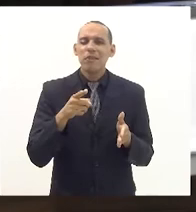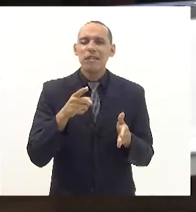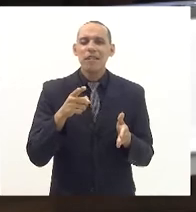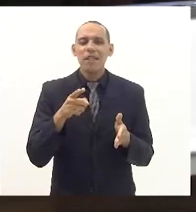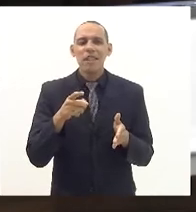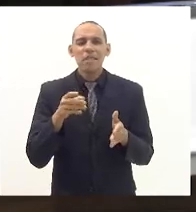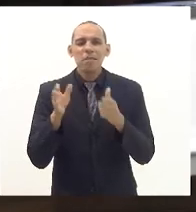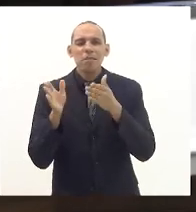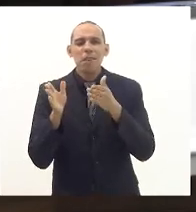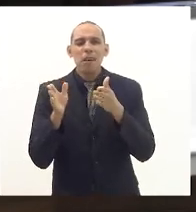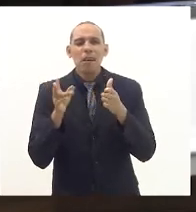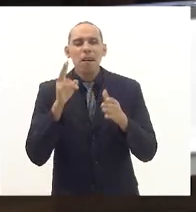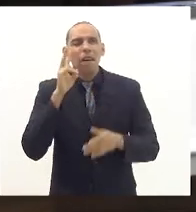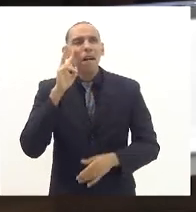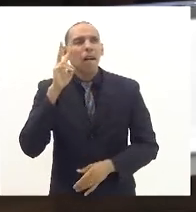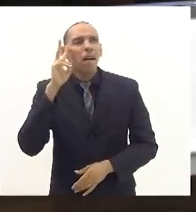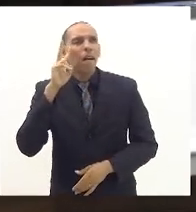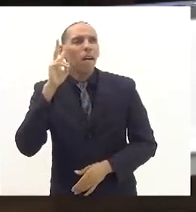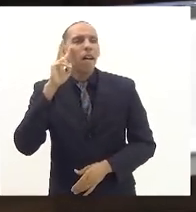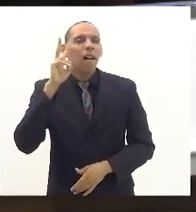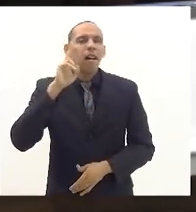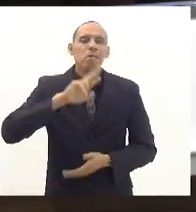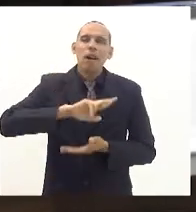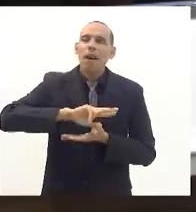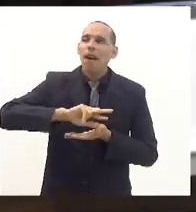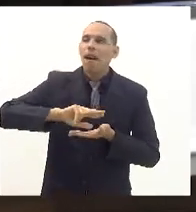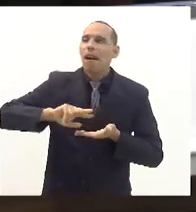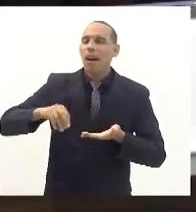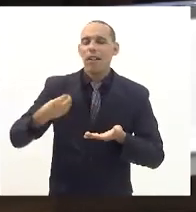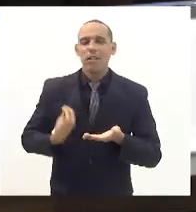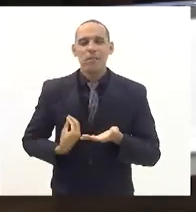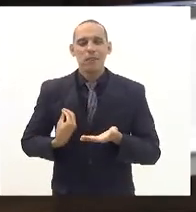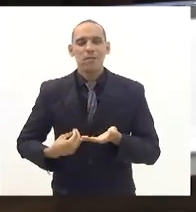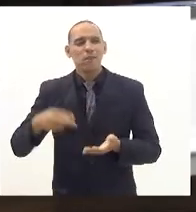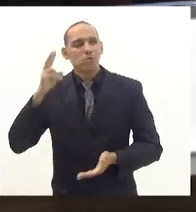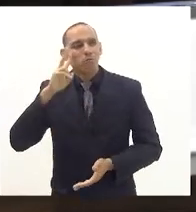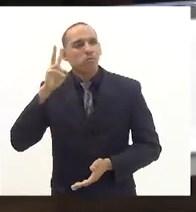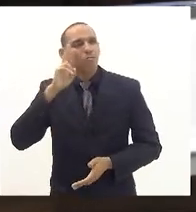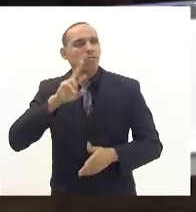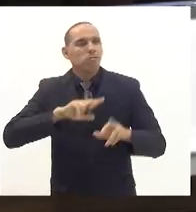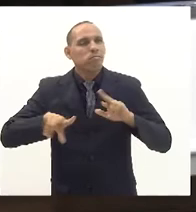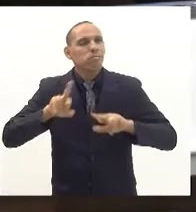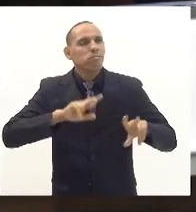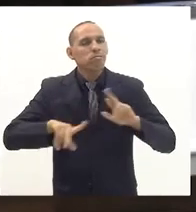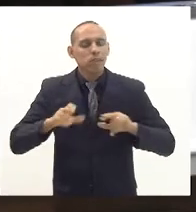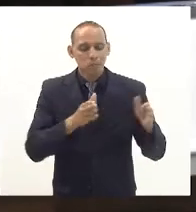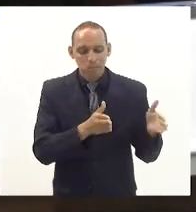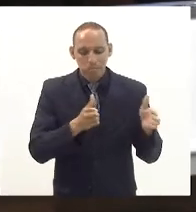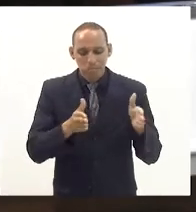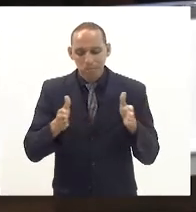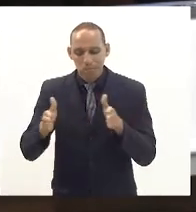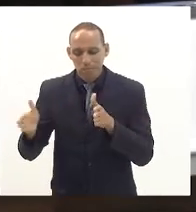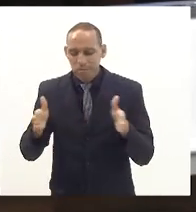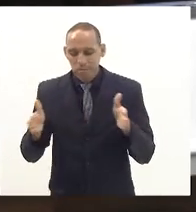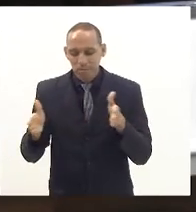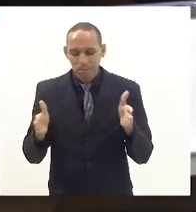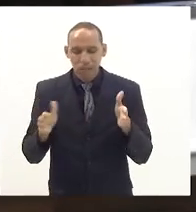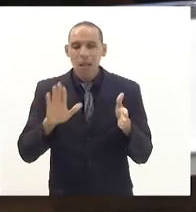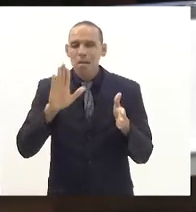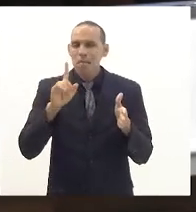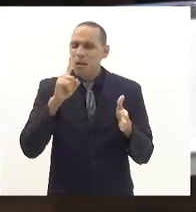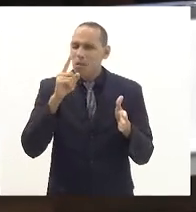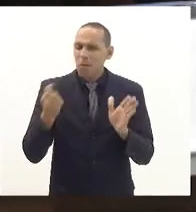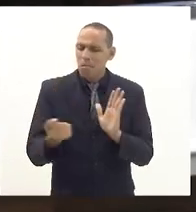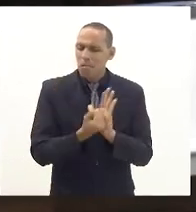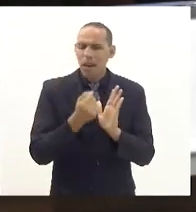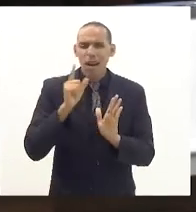várias passagens passagens na sua vida bom e uma passagem muito marcante foi